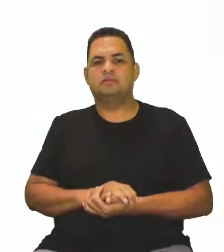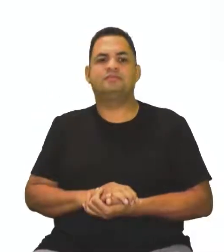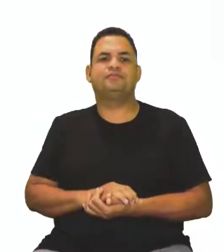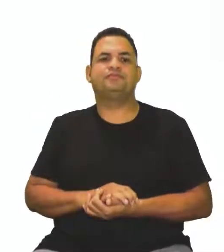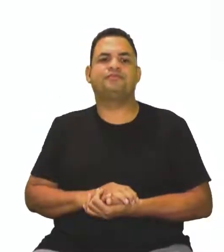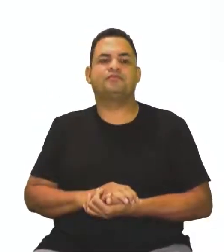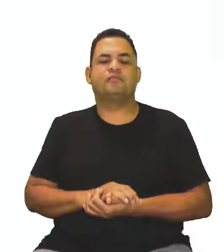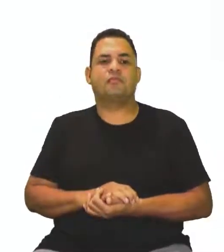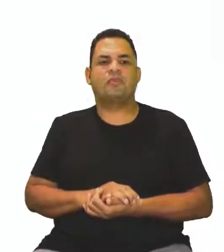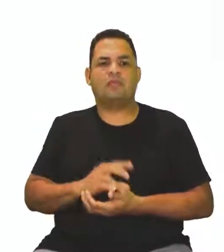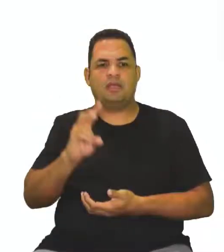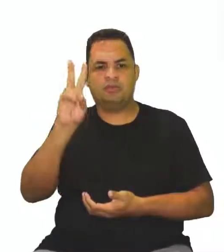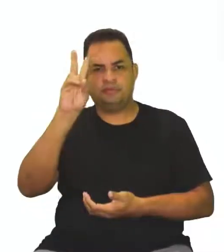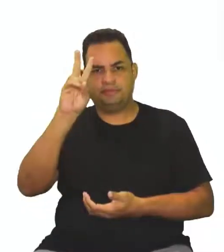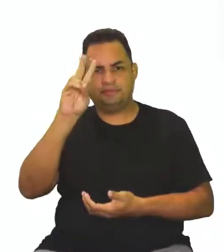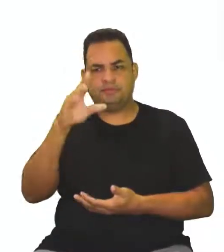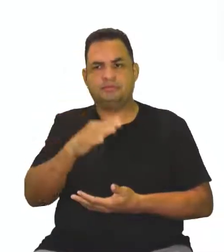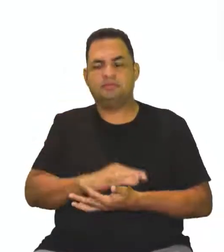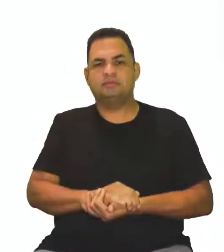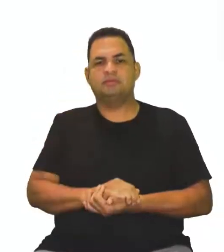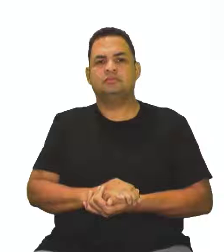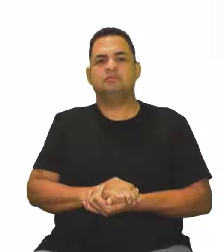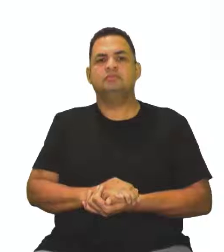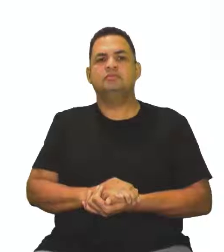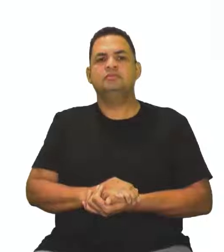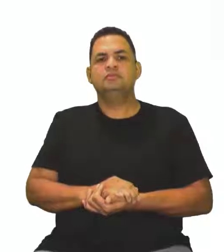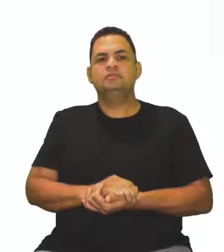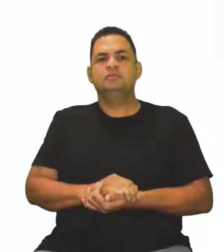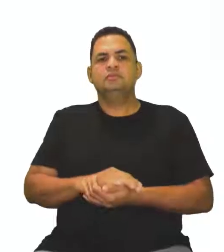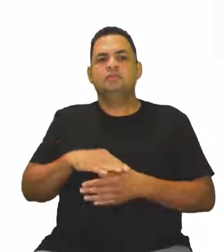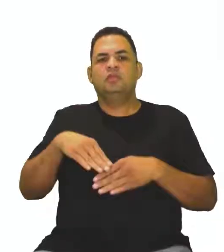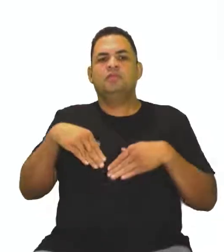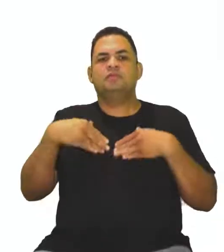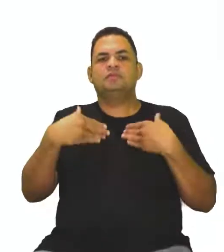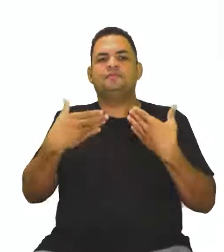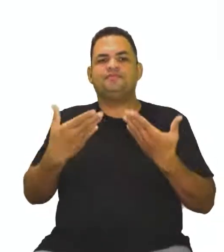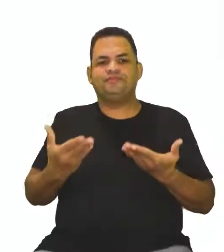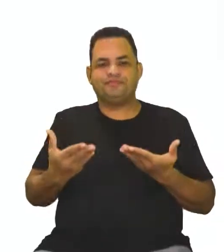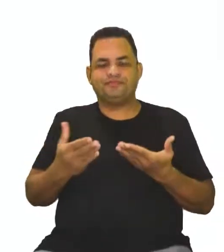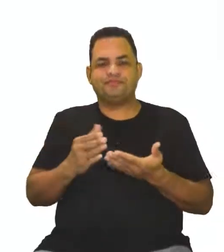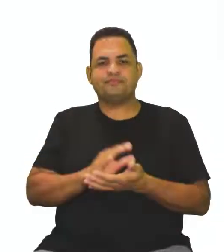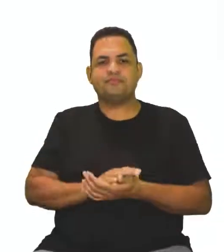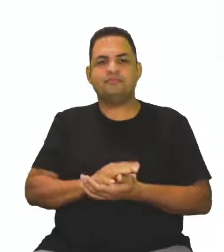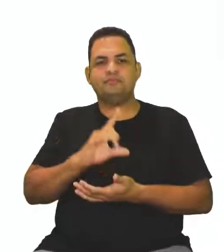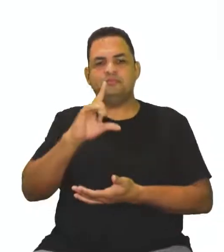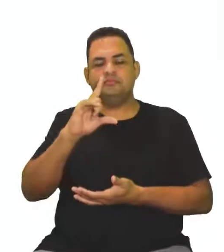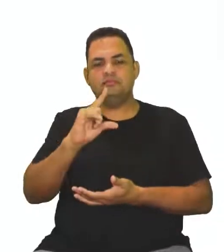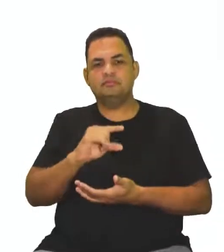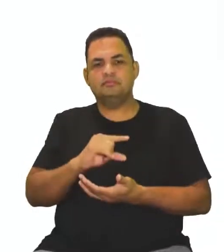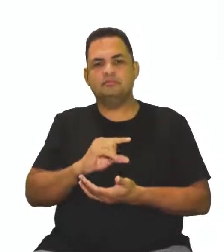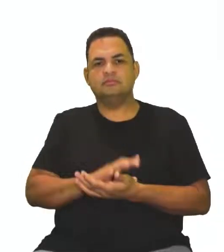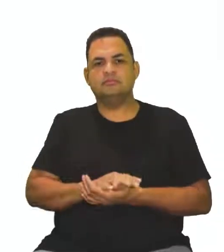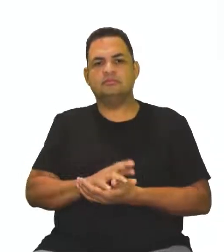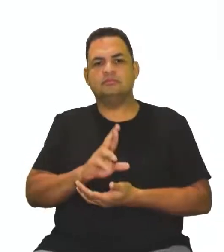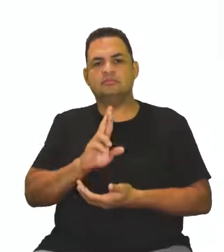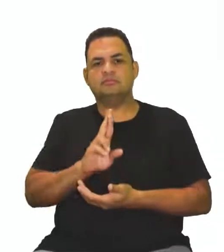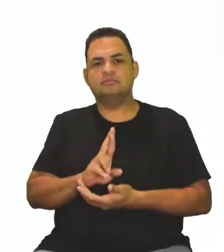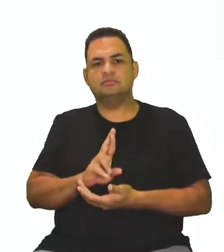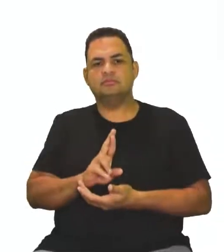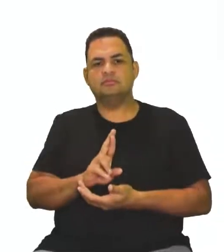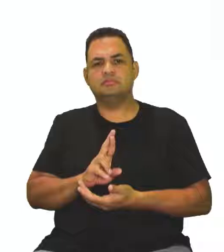Vamos lembrar o seguinte, que é o que eu falei para vocês, né? Quando a gente reduz aqui, e fica só com R